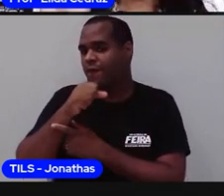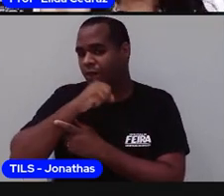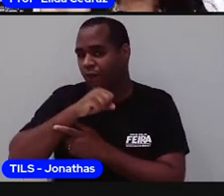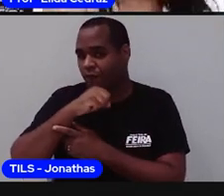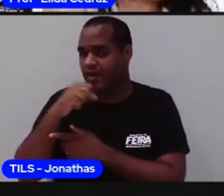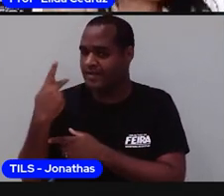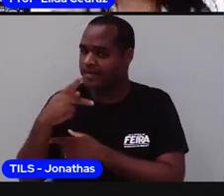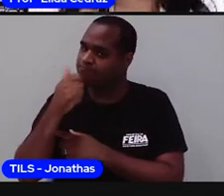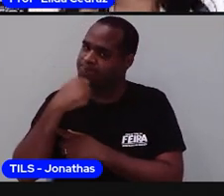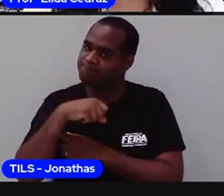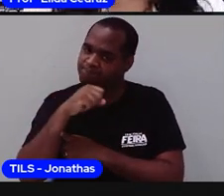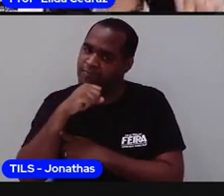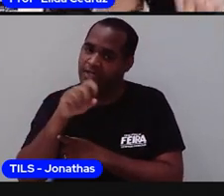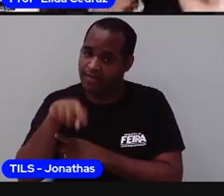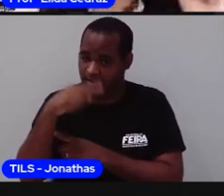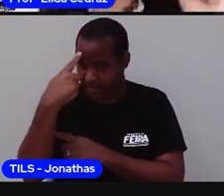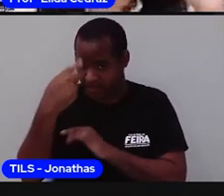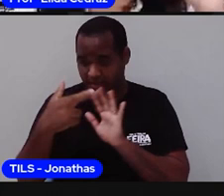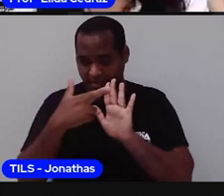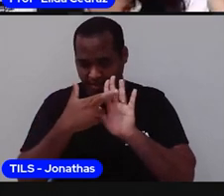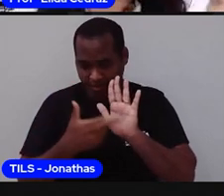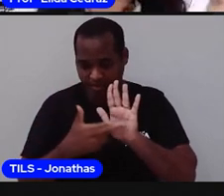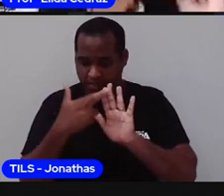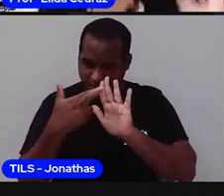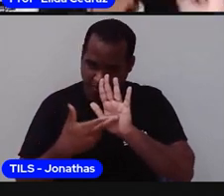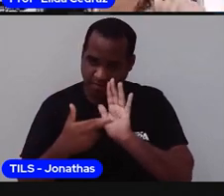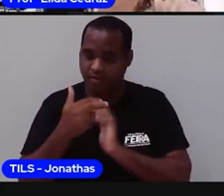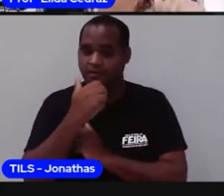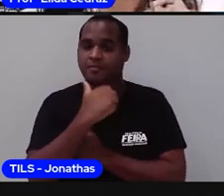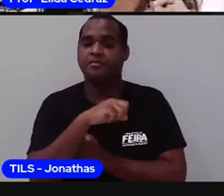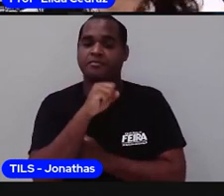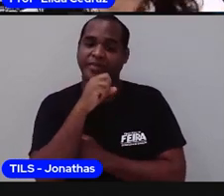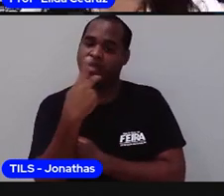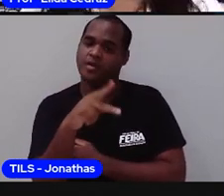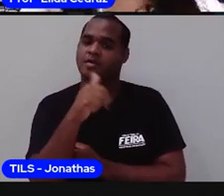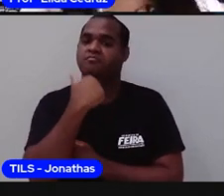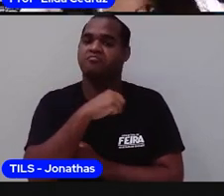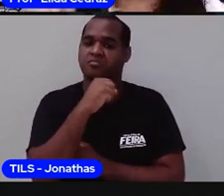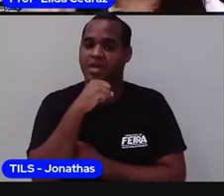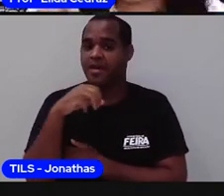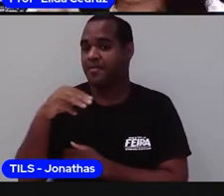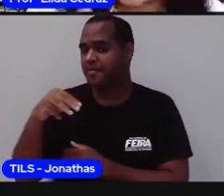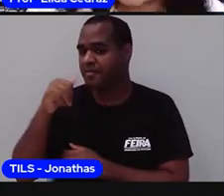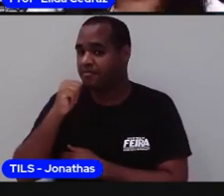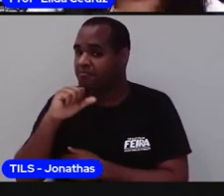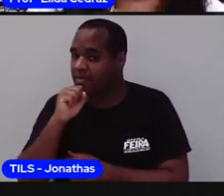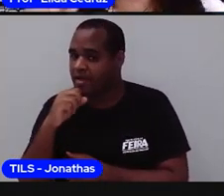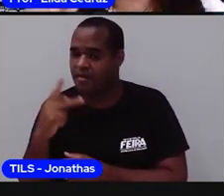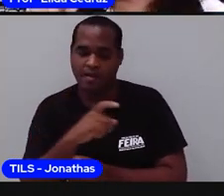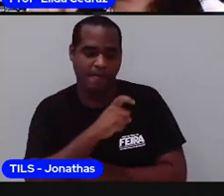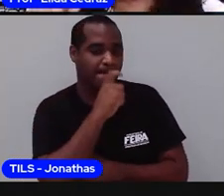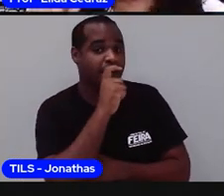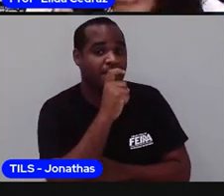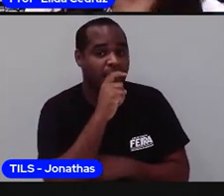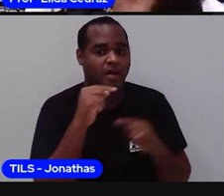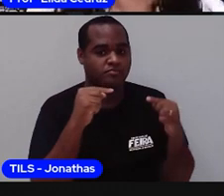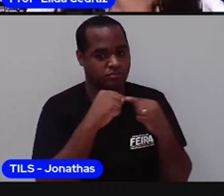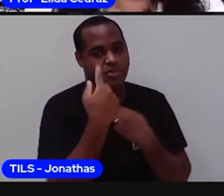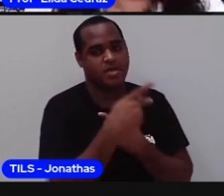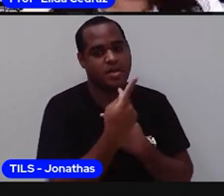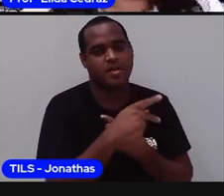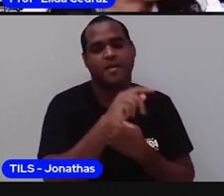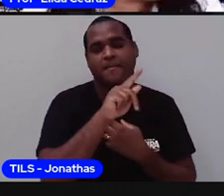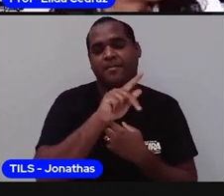Lembra da letrinha M. Maternos vem de mamãe e paternos de papai.